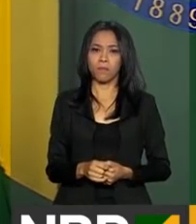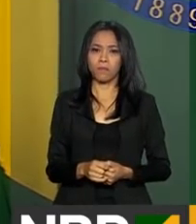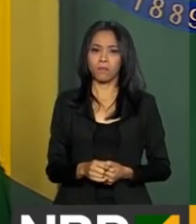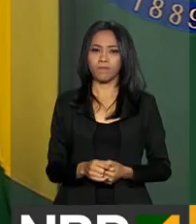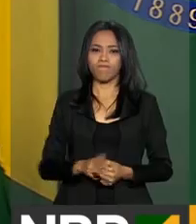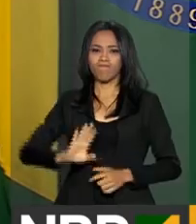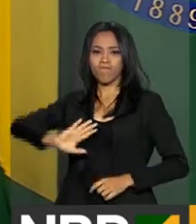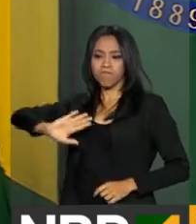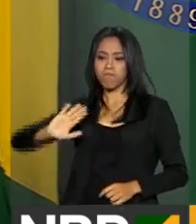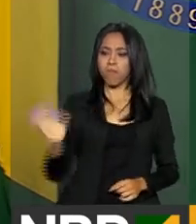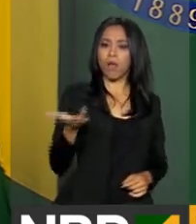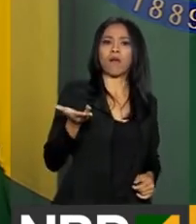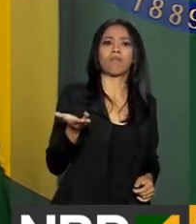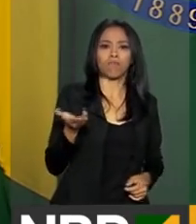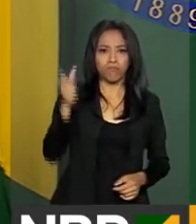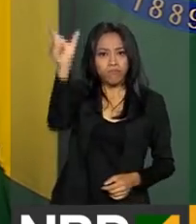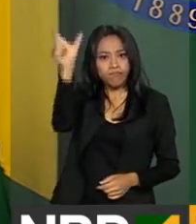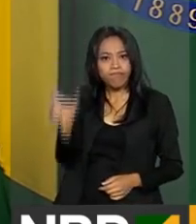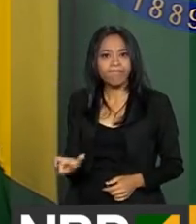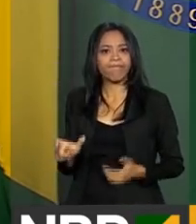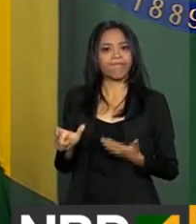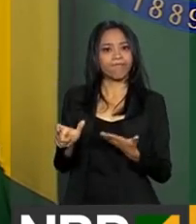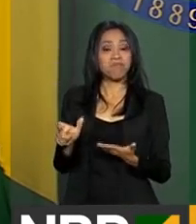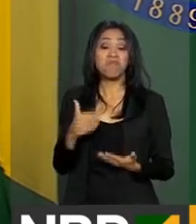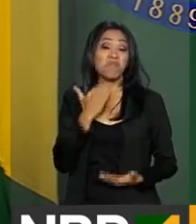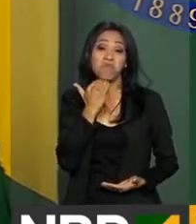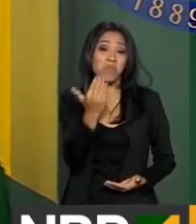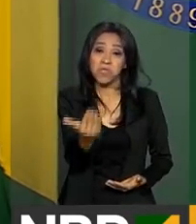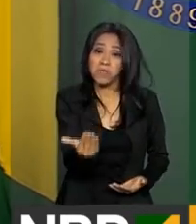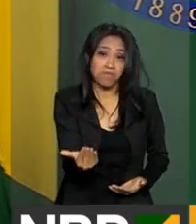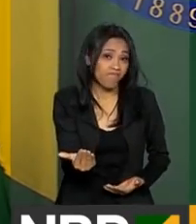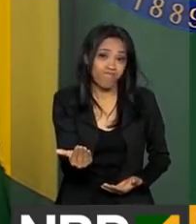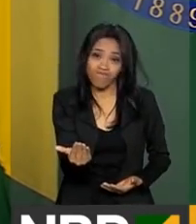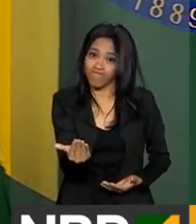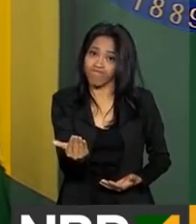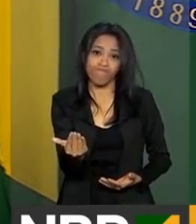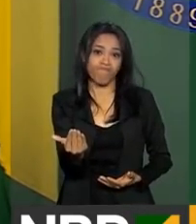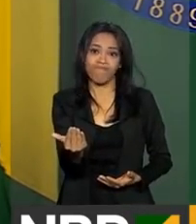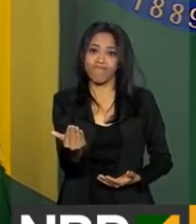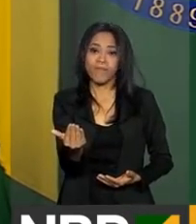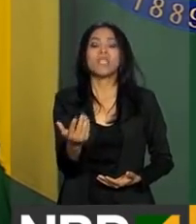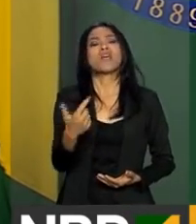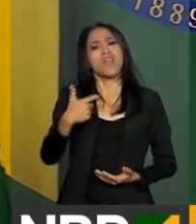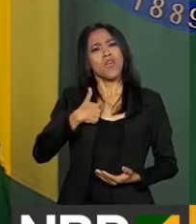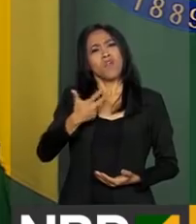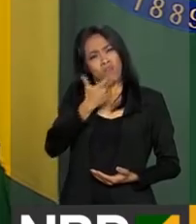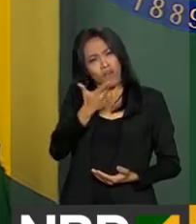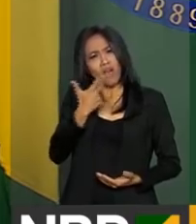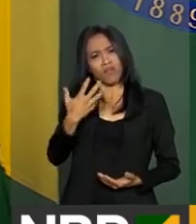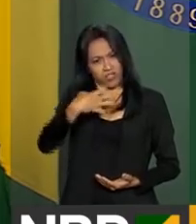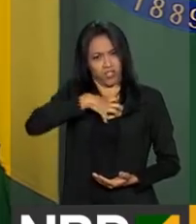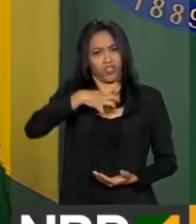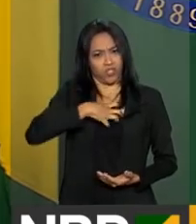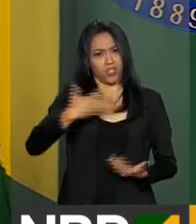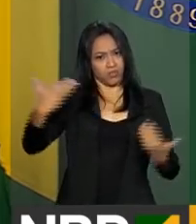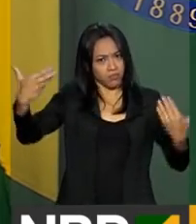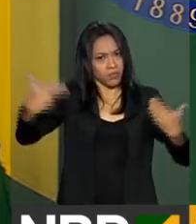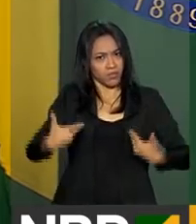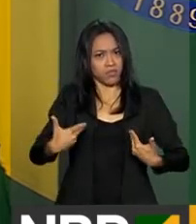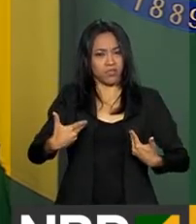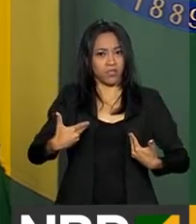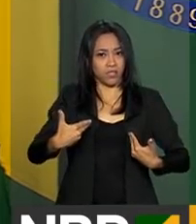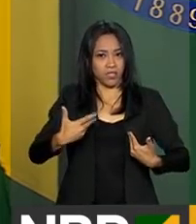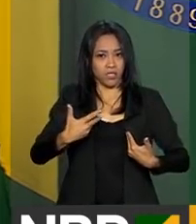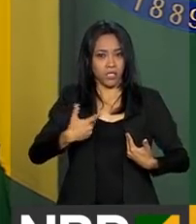derrubar não irão conseguir mas eu falo dessa maneira um pouco